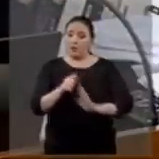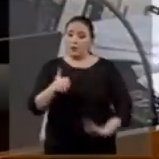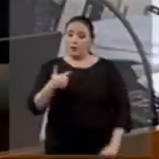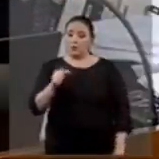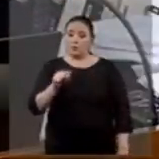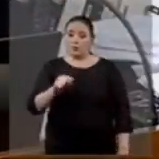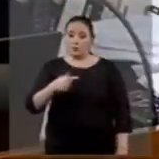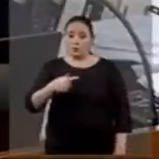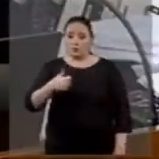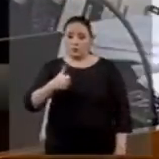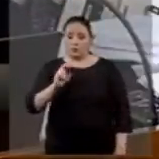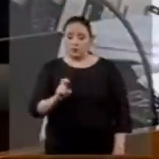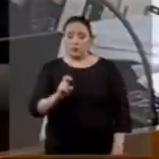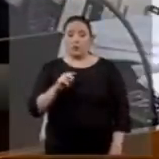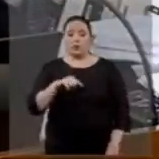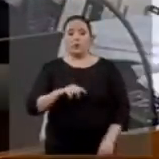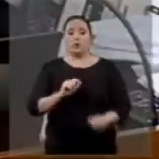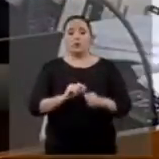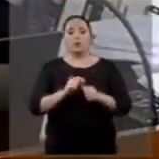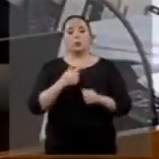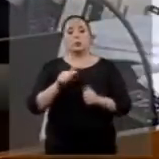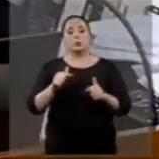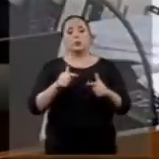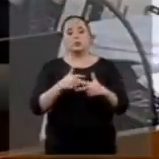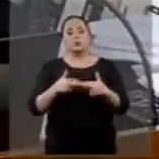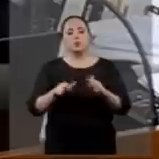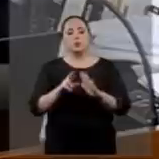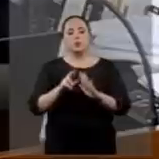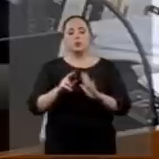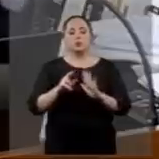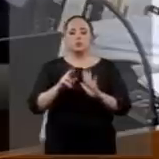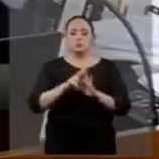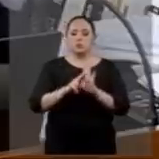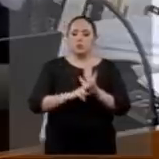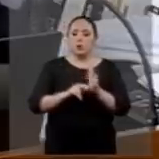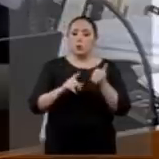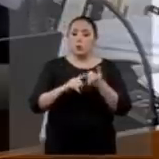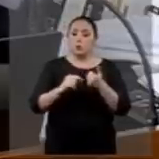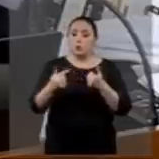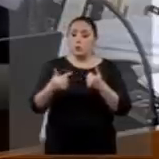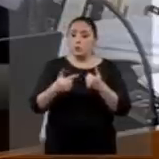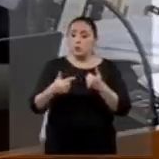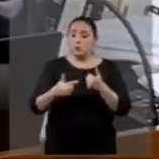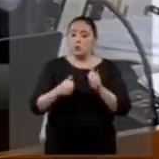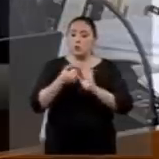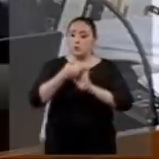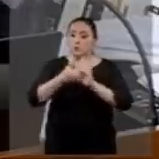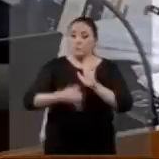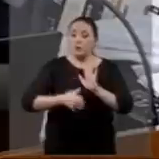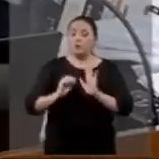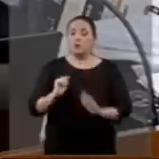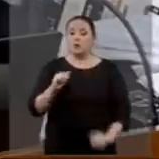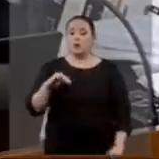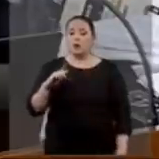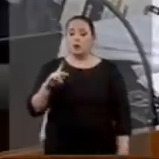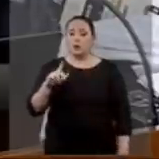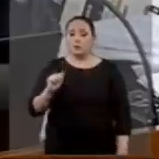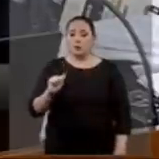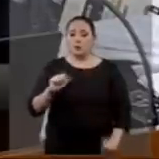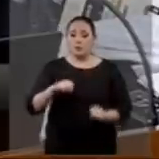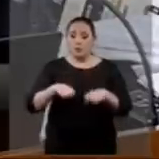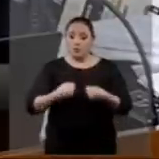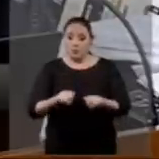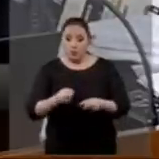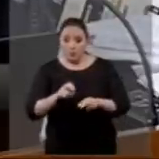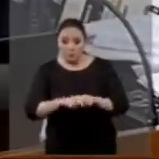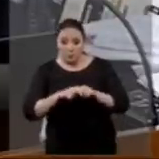12.715, ela estabeleceu outros dispositivos no artigo 2º, prevendo ampla defesa devido ao processo legal, e por